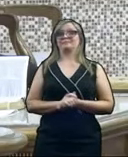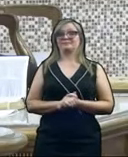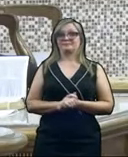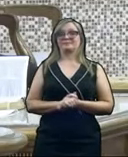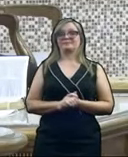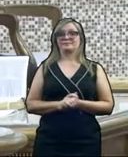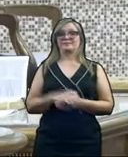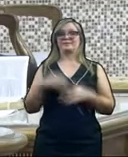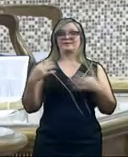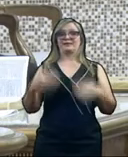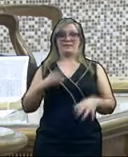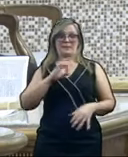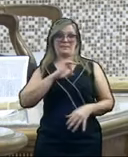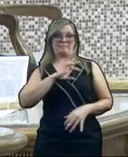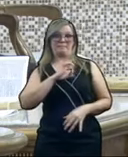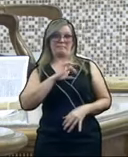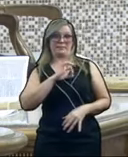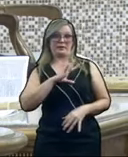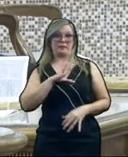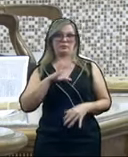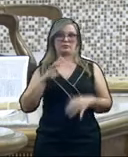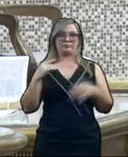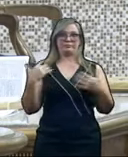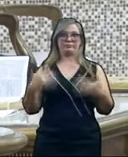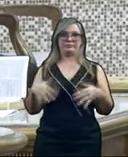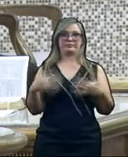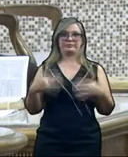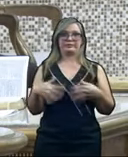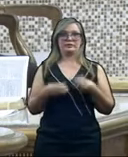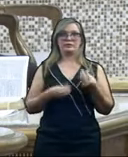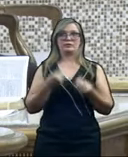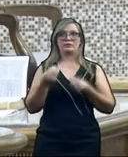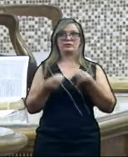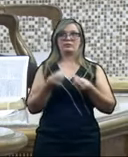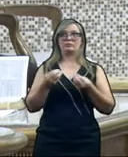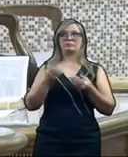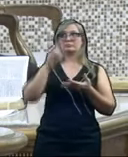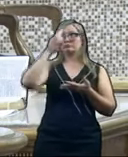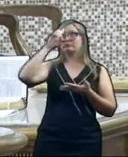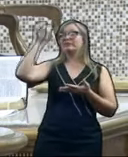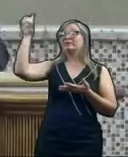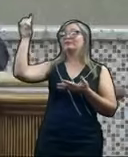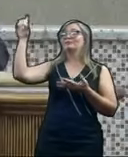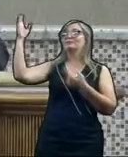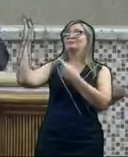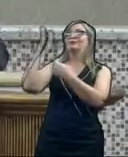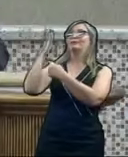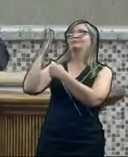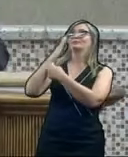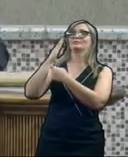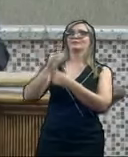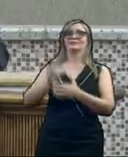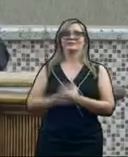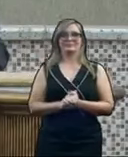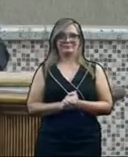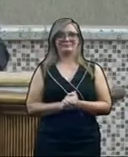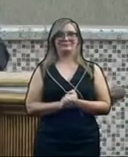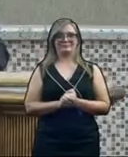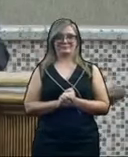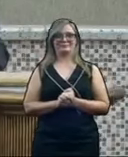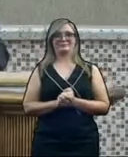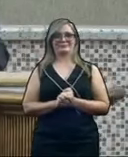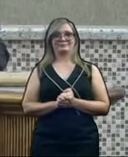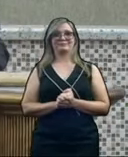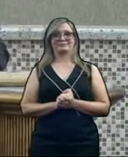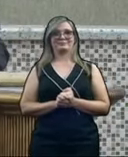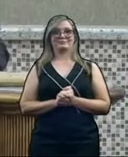isso e na tem uns cara quando promete só Deus o quanto era menino você que eu